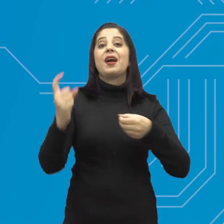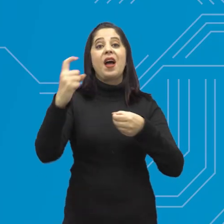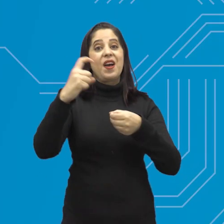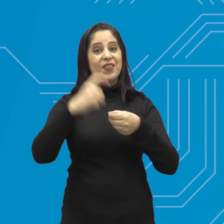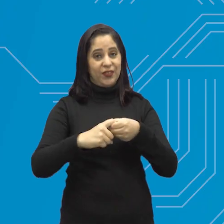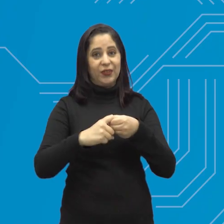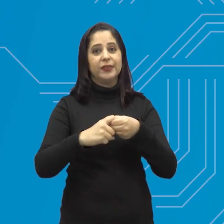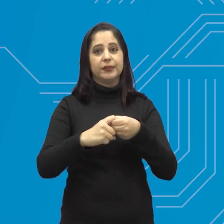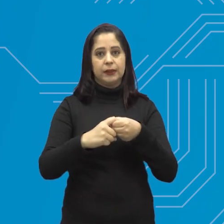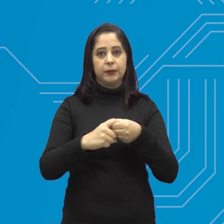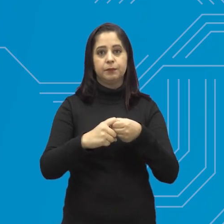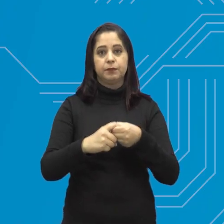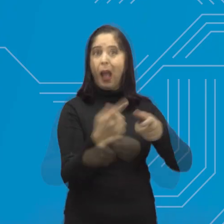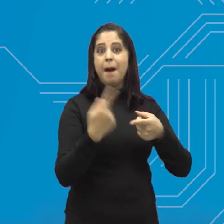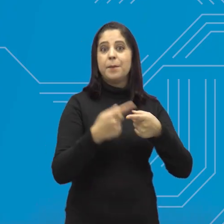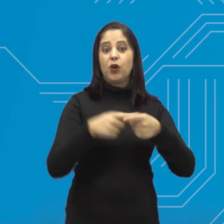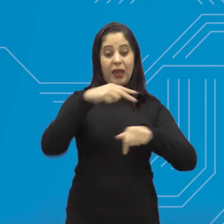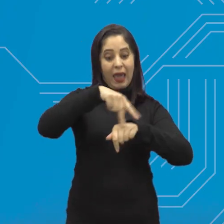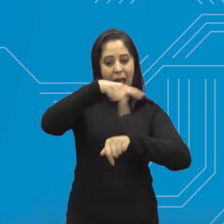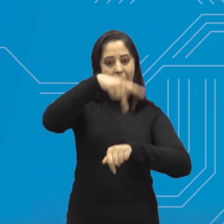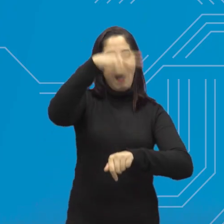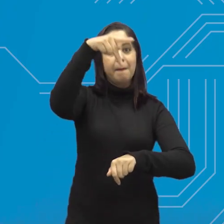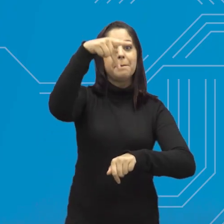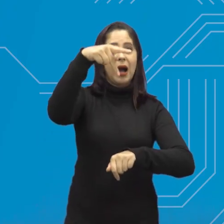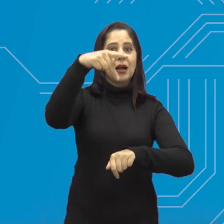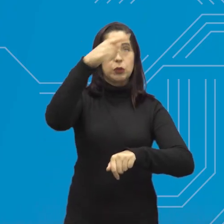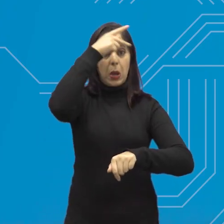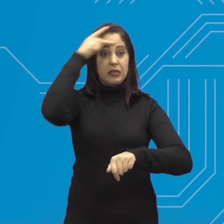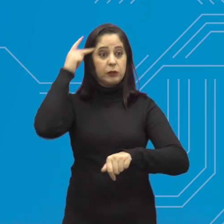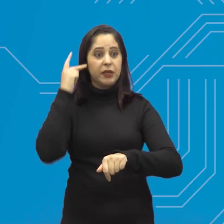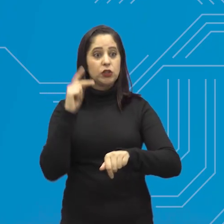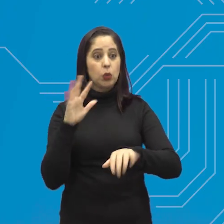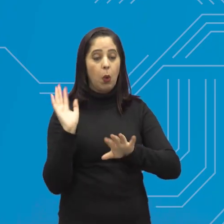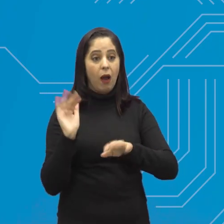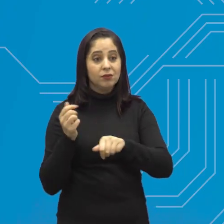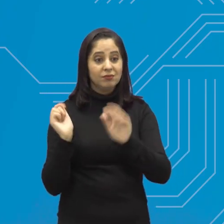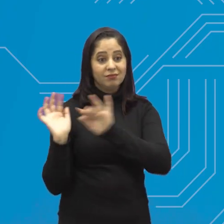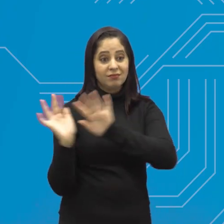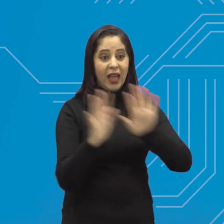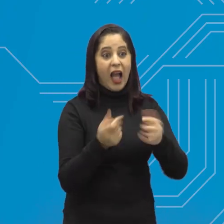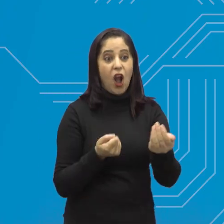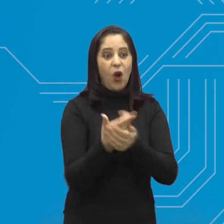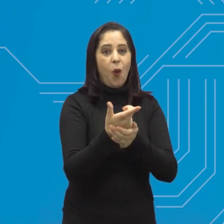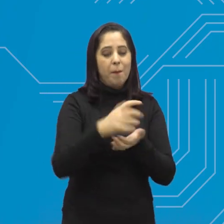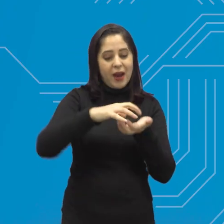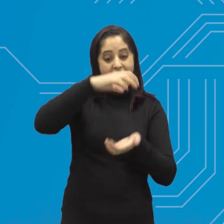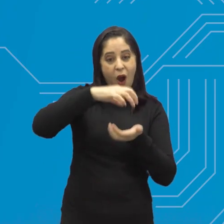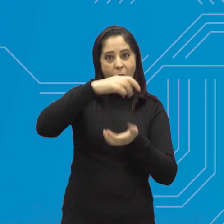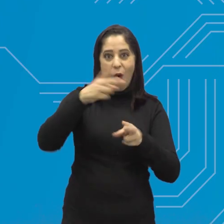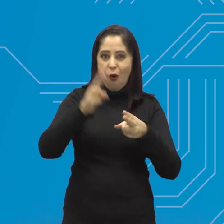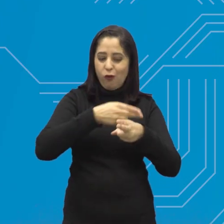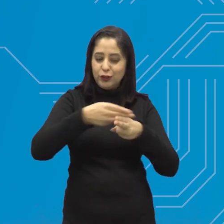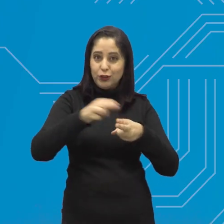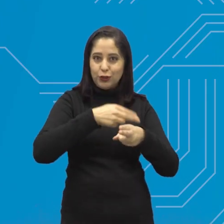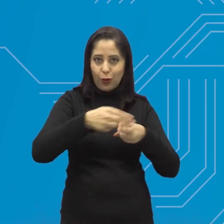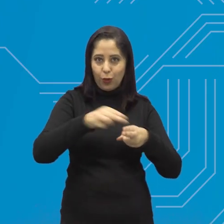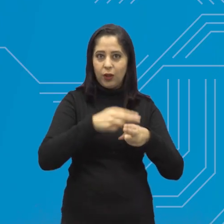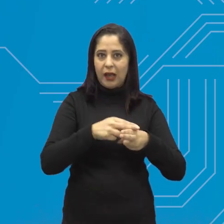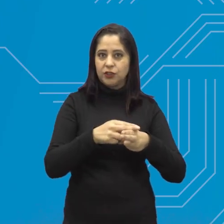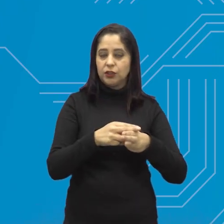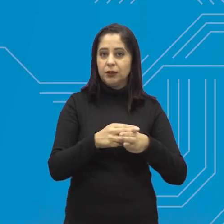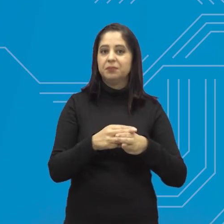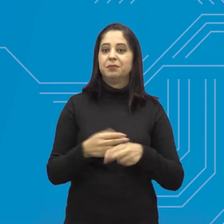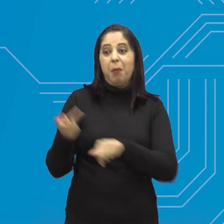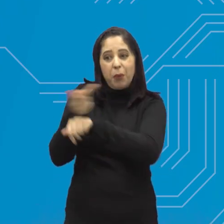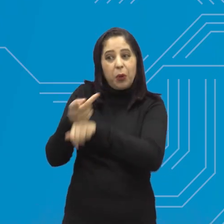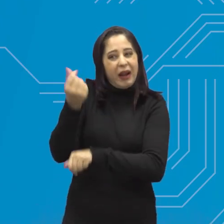Voltamos com Semana Legislativa. O feriado de Páscoa movimenta o comércio na busca pelos ovos de chocolate. E muita gente está